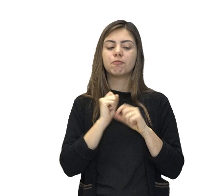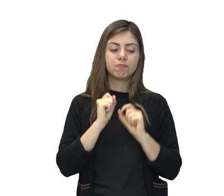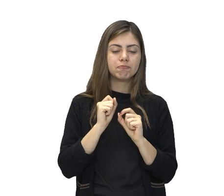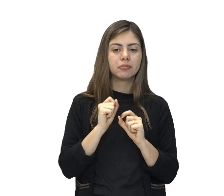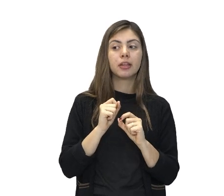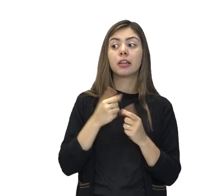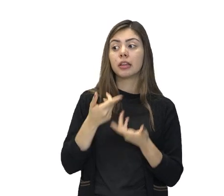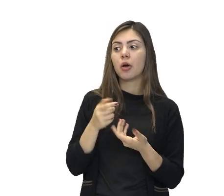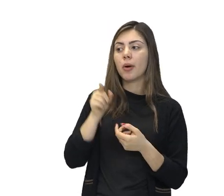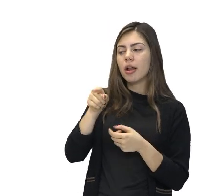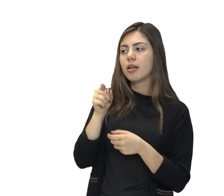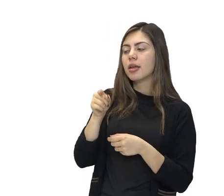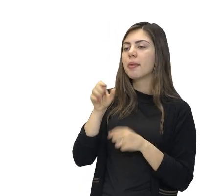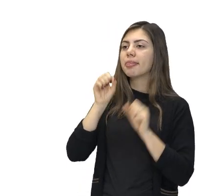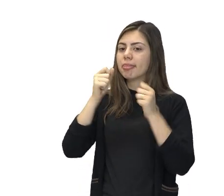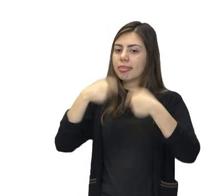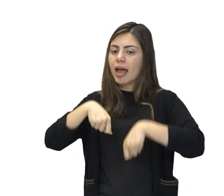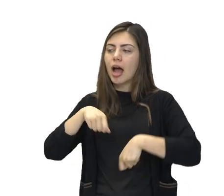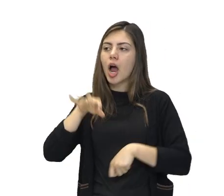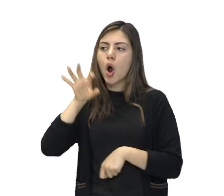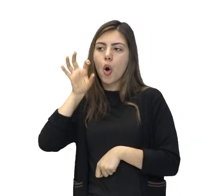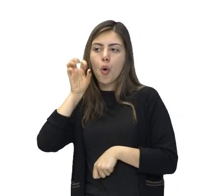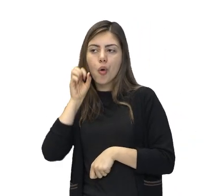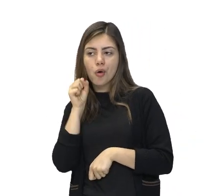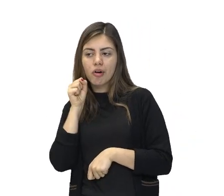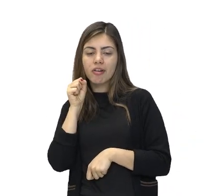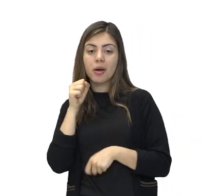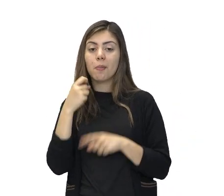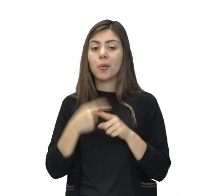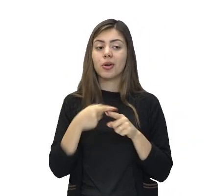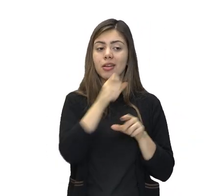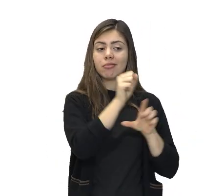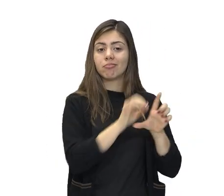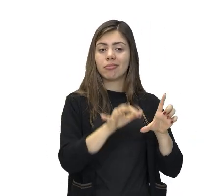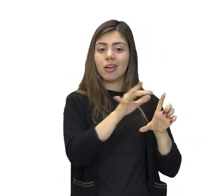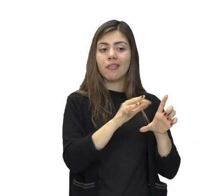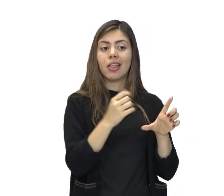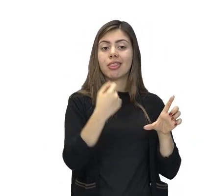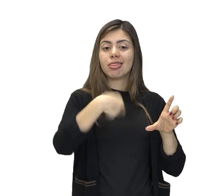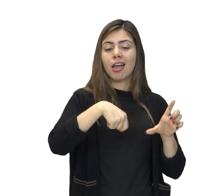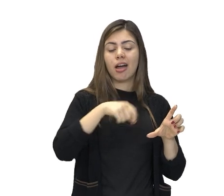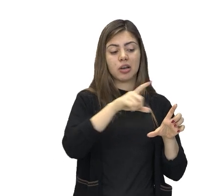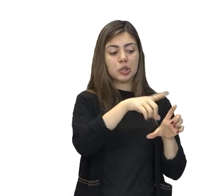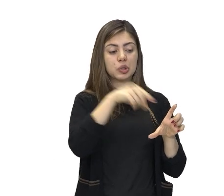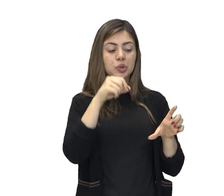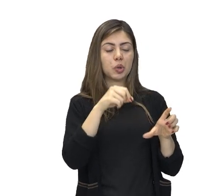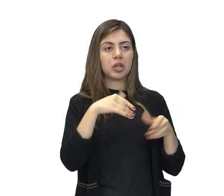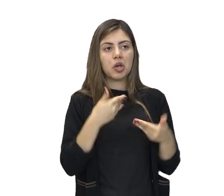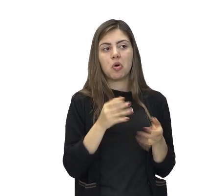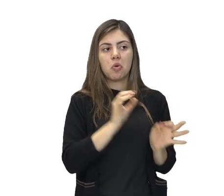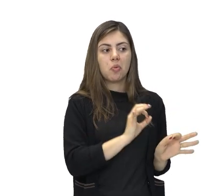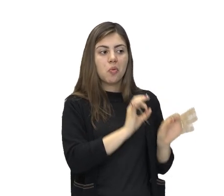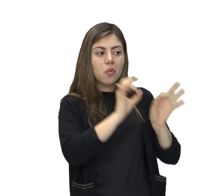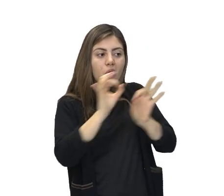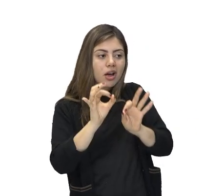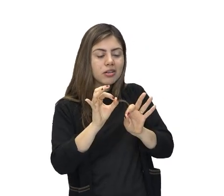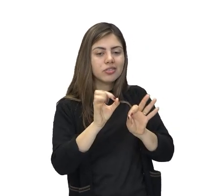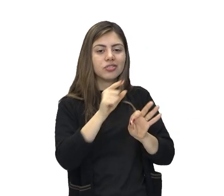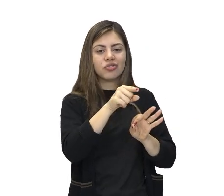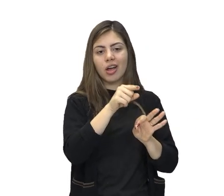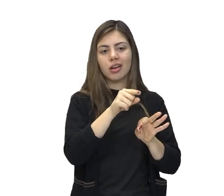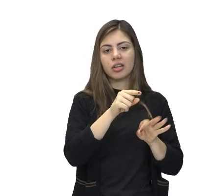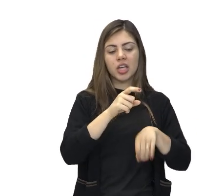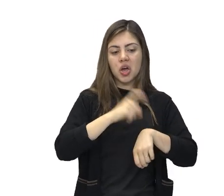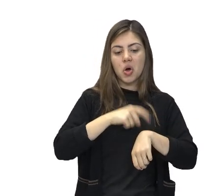ouvir aquele podcast. Porque sim, essas plataformas permitem que você ouça ou assista o podcast